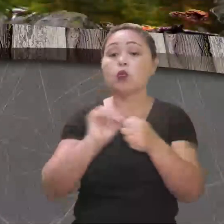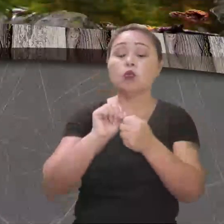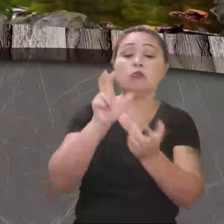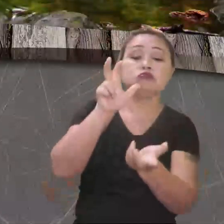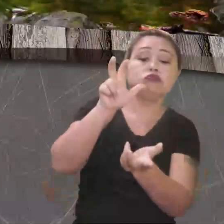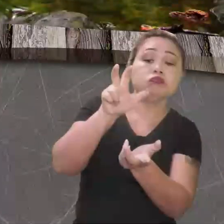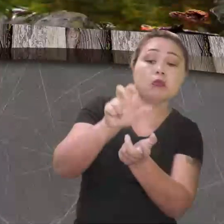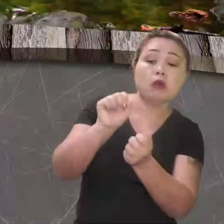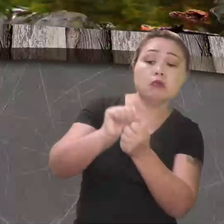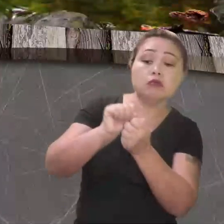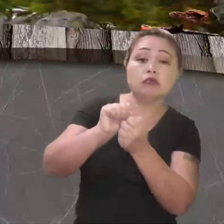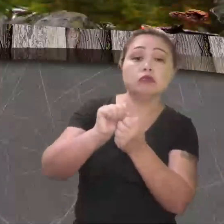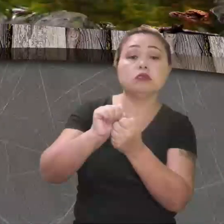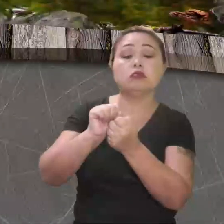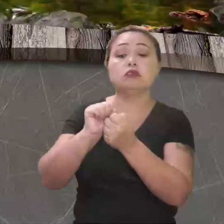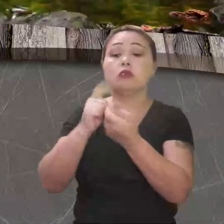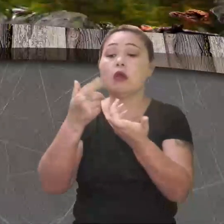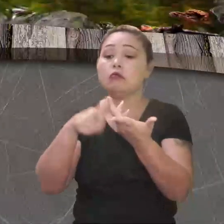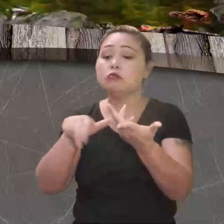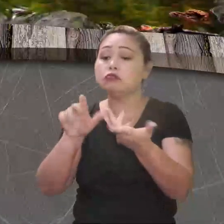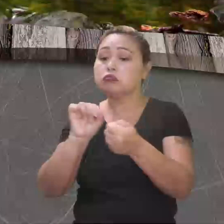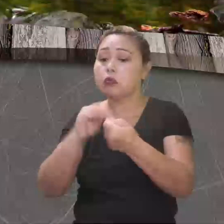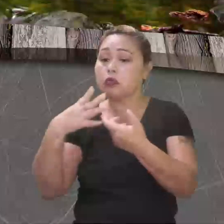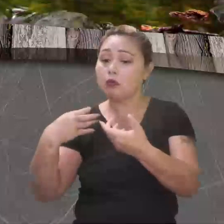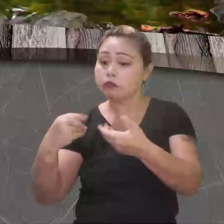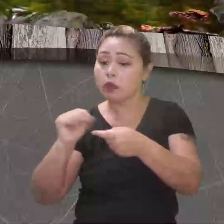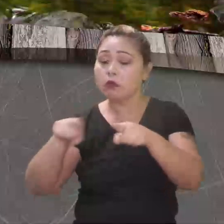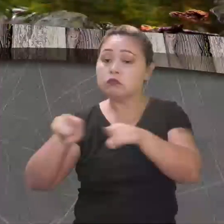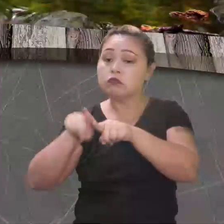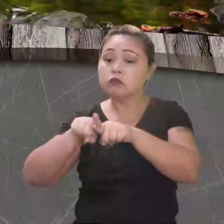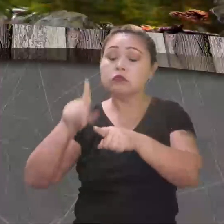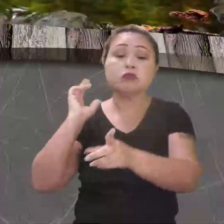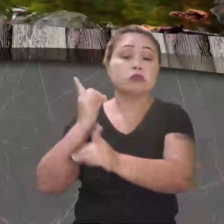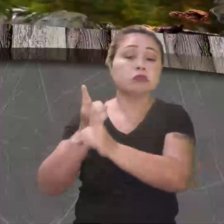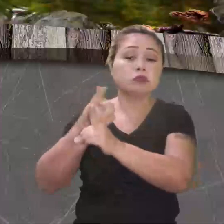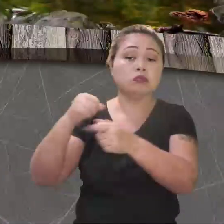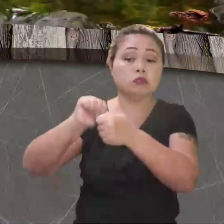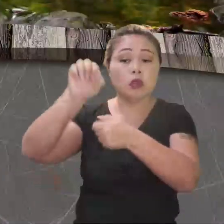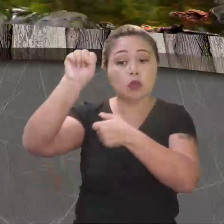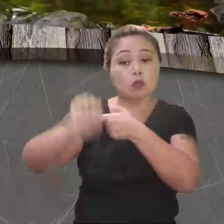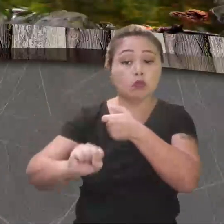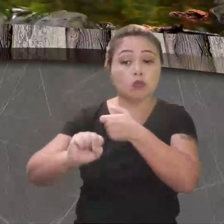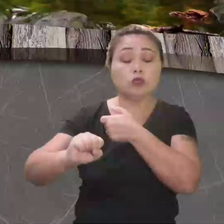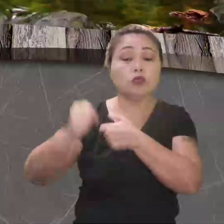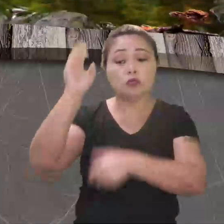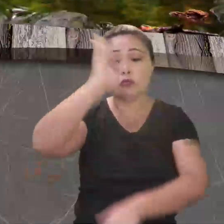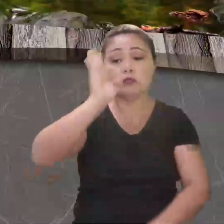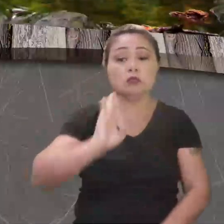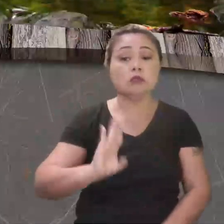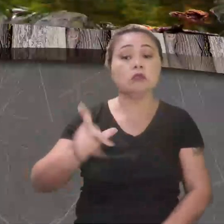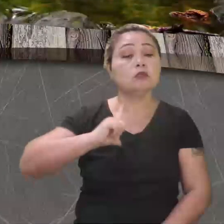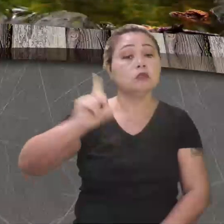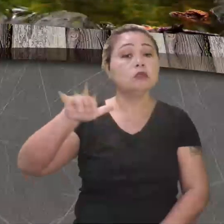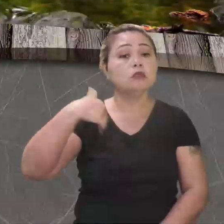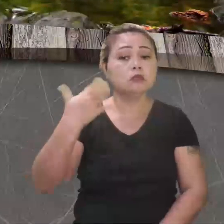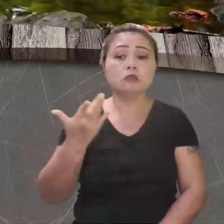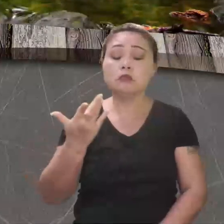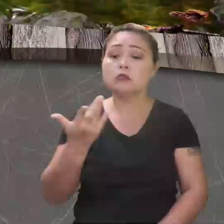purossauros, fora os estauricossauros, né, encontrados ali na região do sul do Brasil. Então é muito